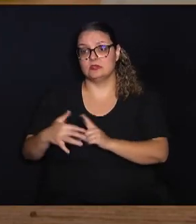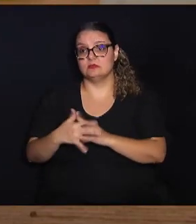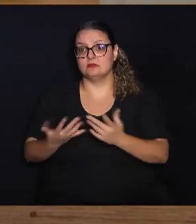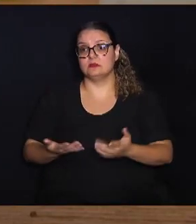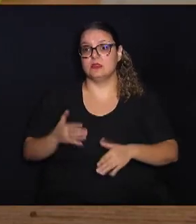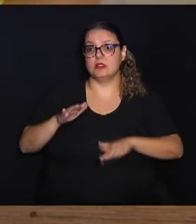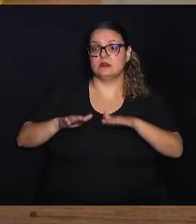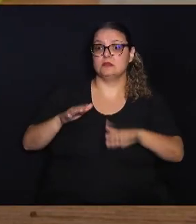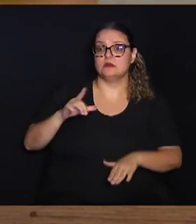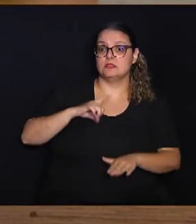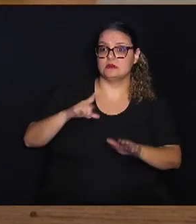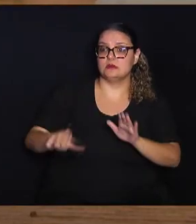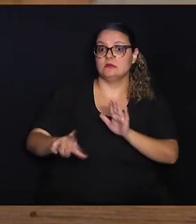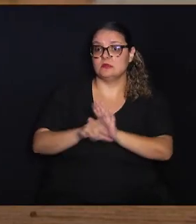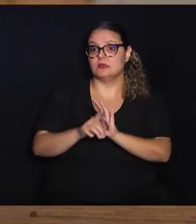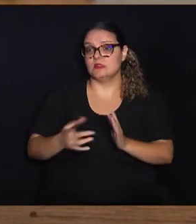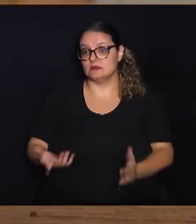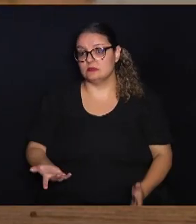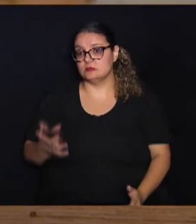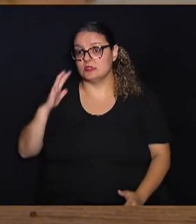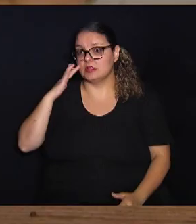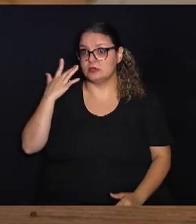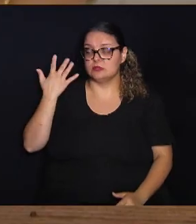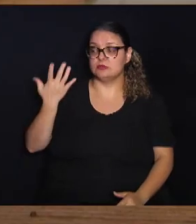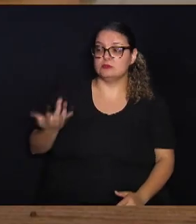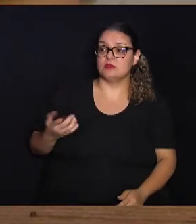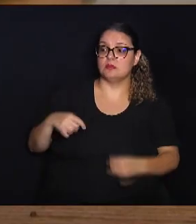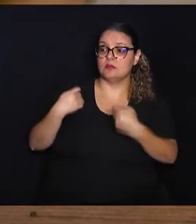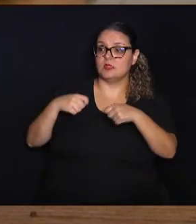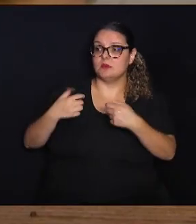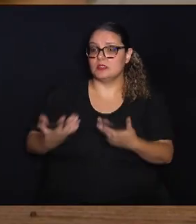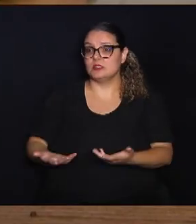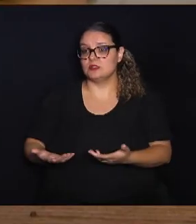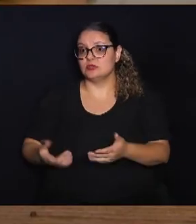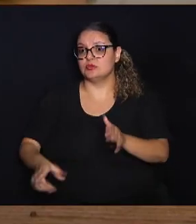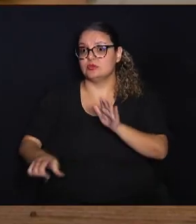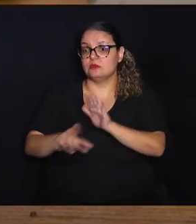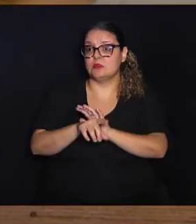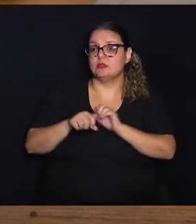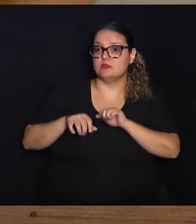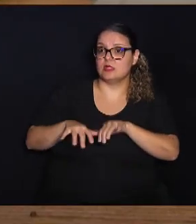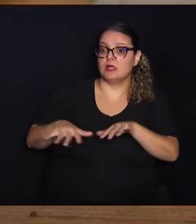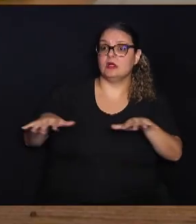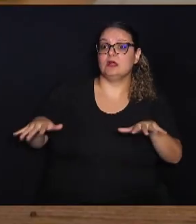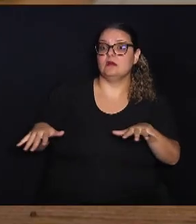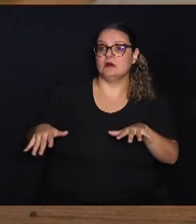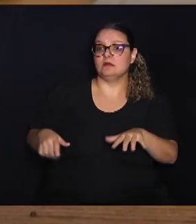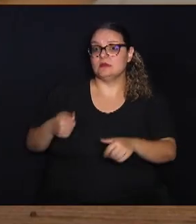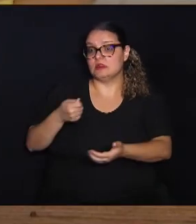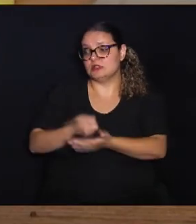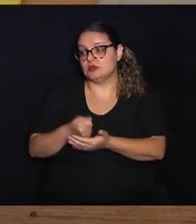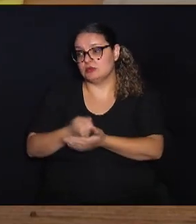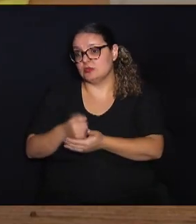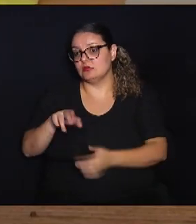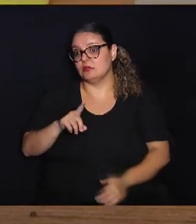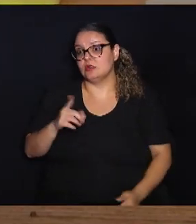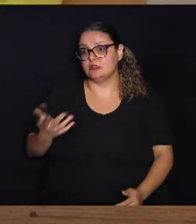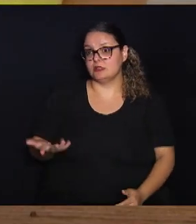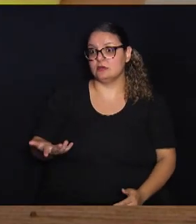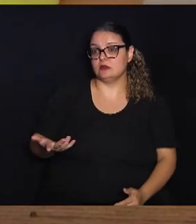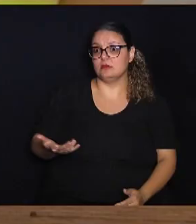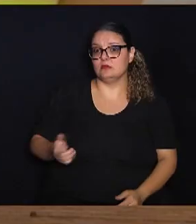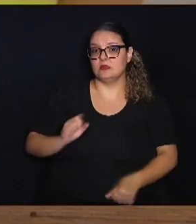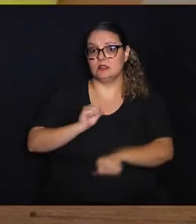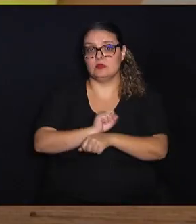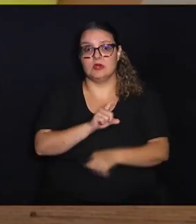tem uma legislação, não sabemos se vamos precisar ter uma legislação futuramente mais severa ou não, né? Vamos aí aguardar.